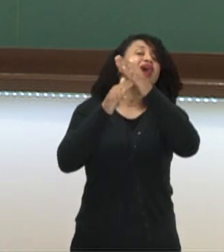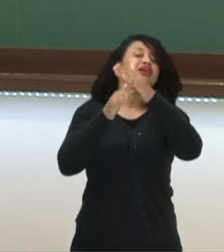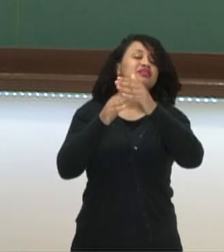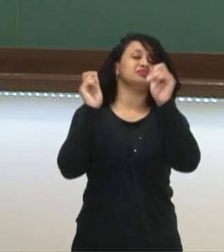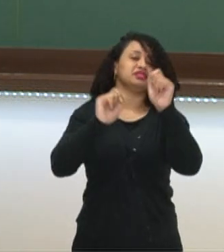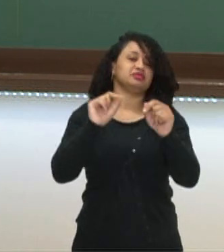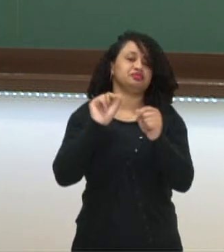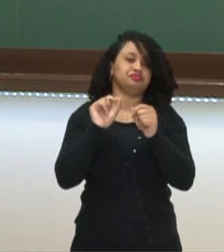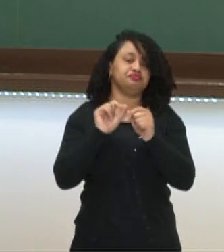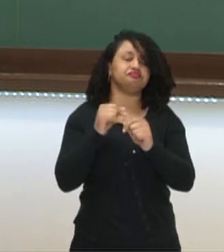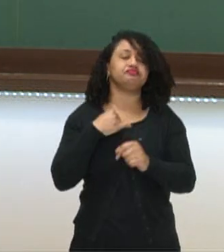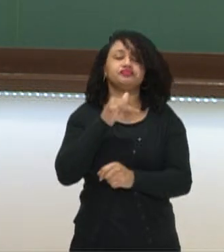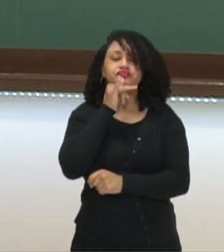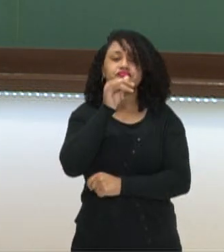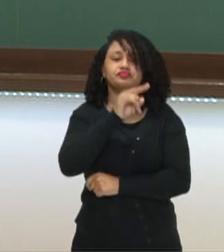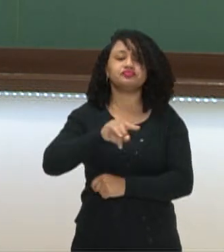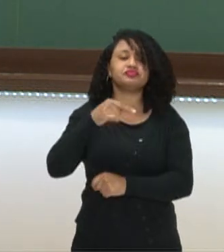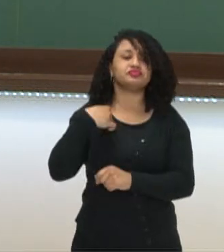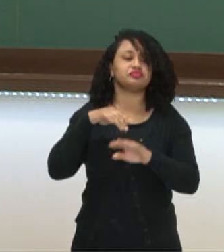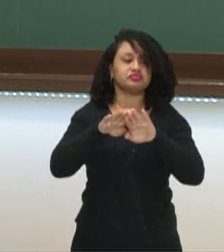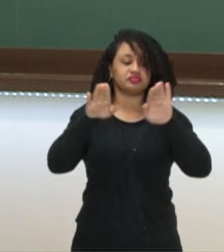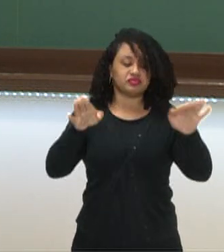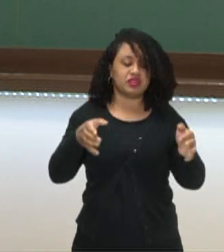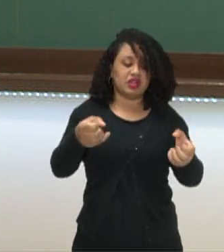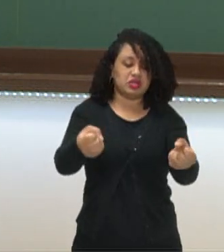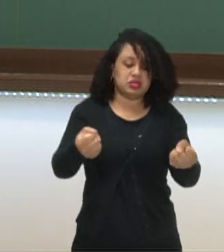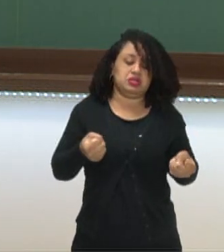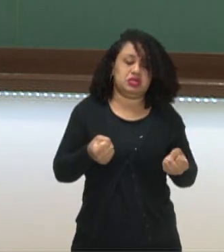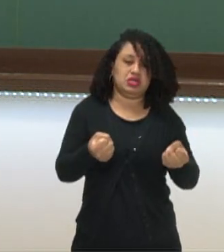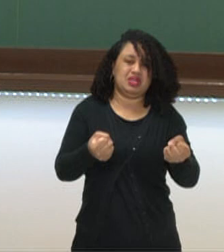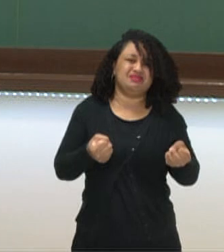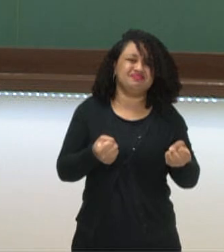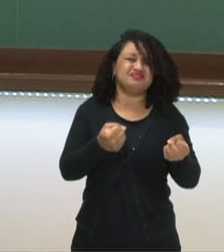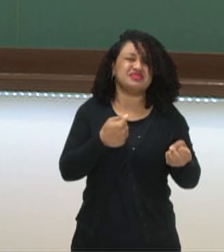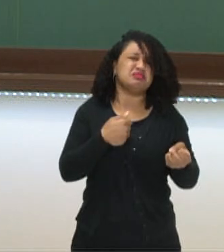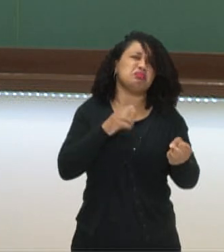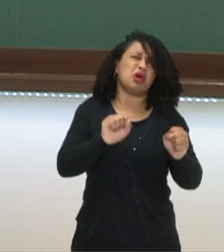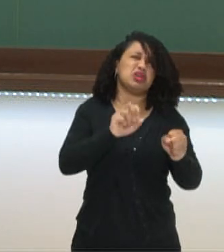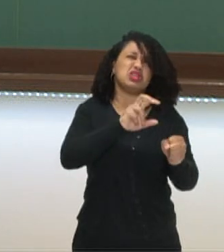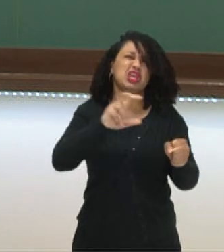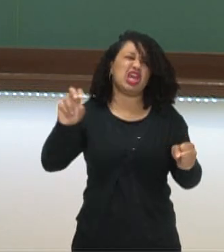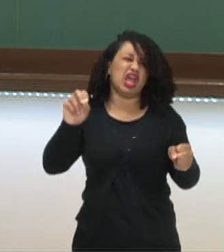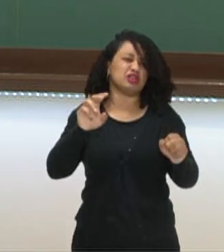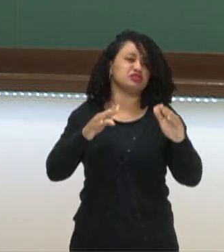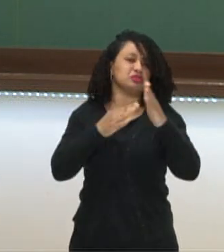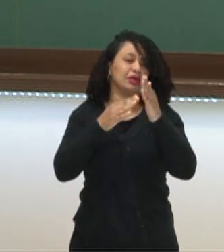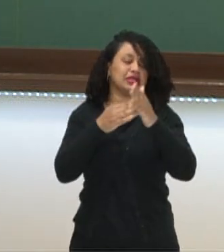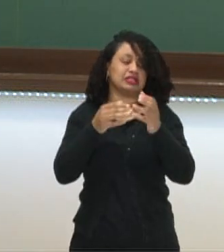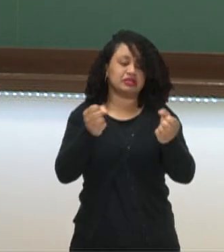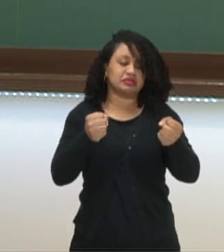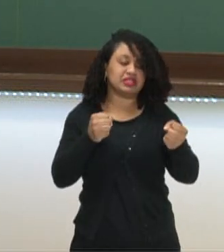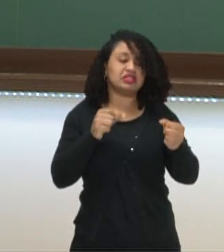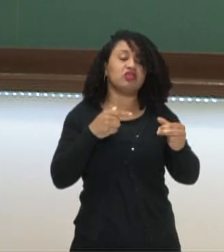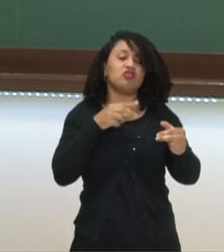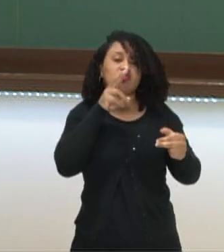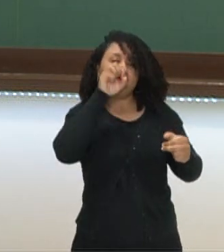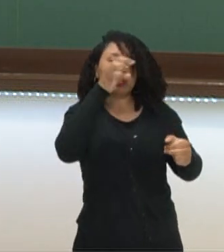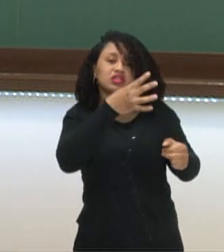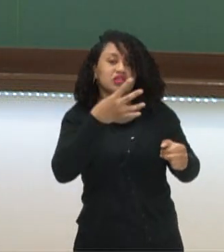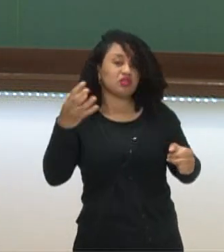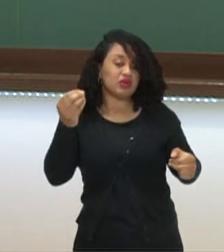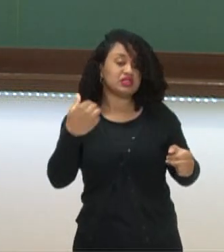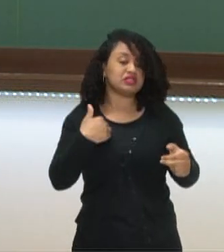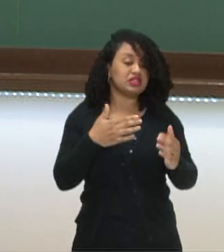exemplo para vocês. Imagina que eu estou puxando a mesa e a força de atrito máxima pode ser 500. Se eu fizer uma força de 400,